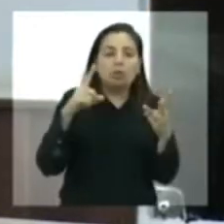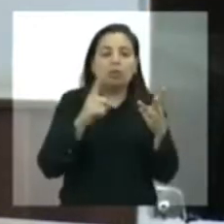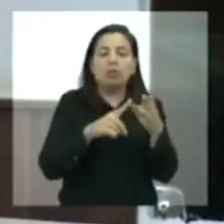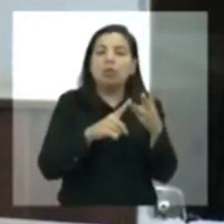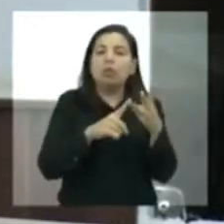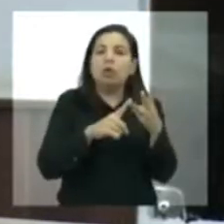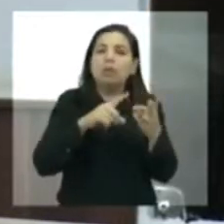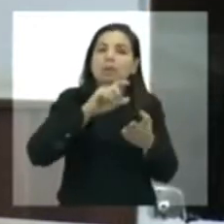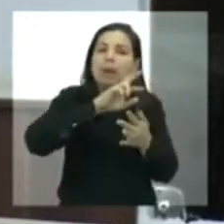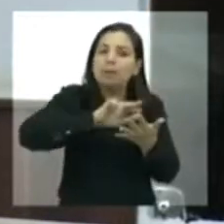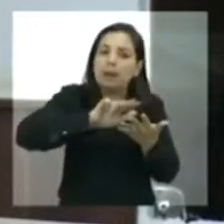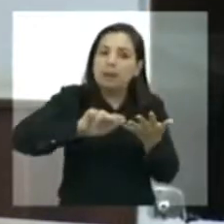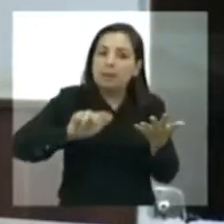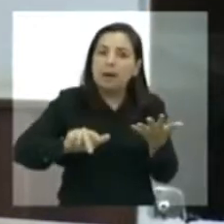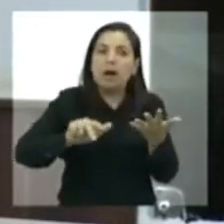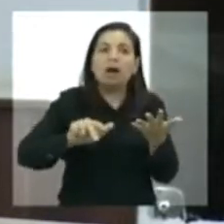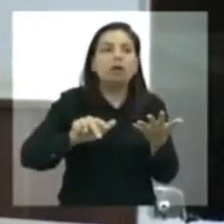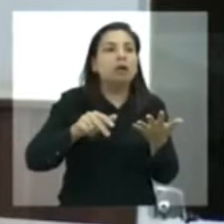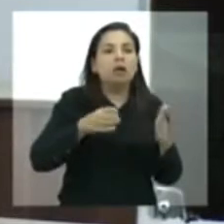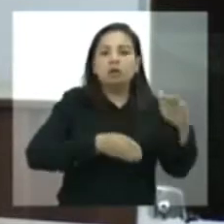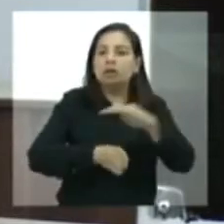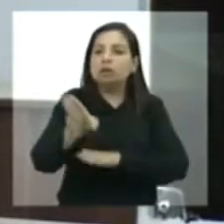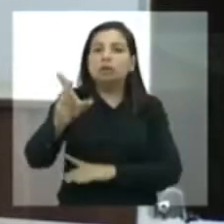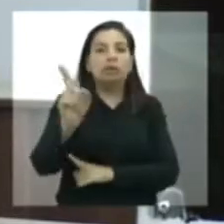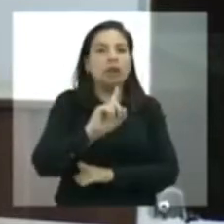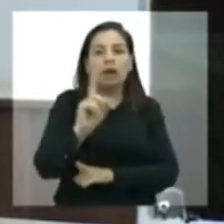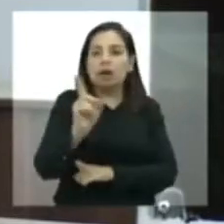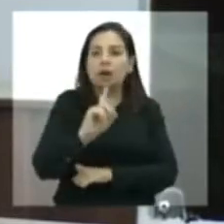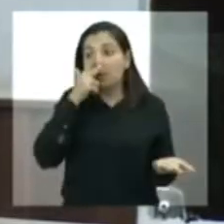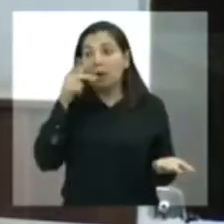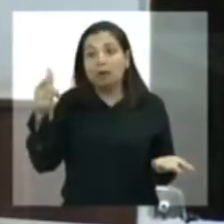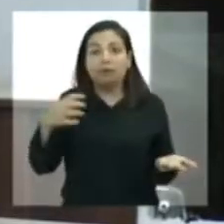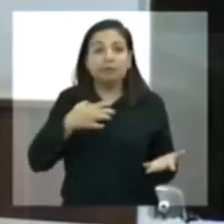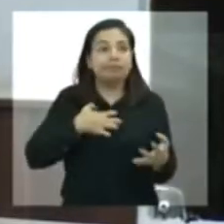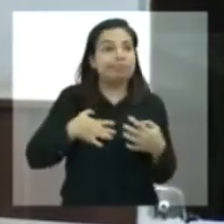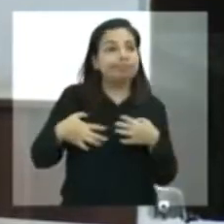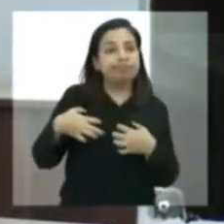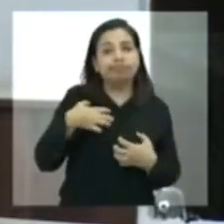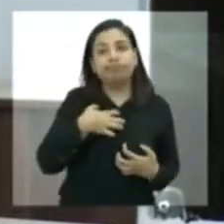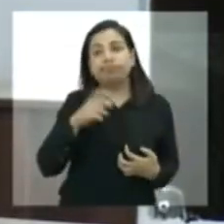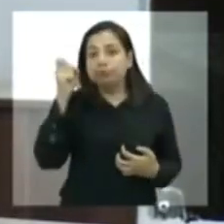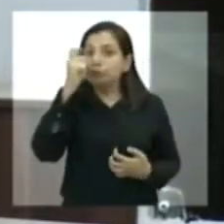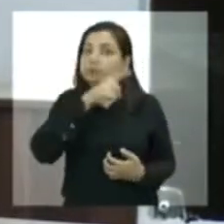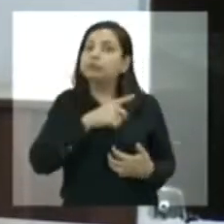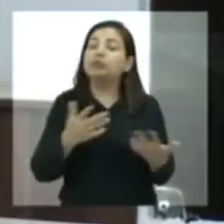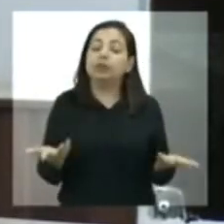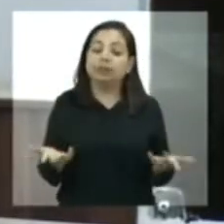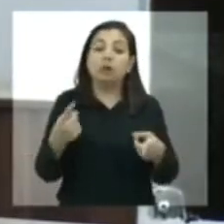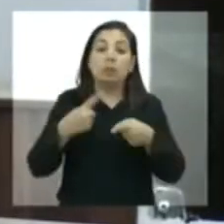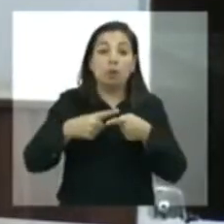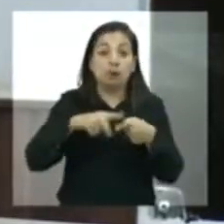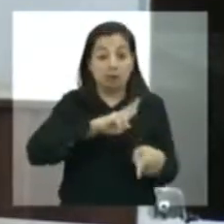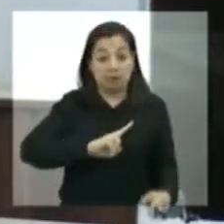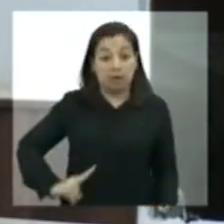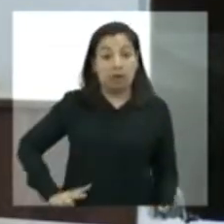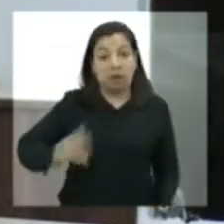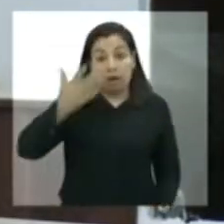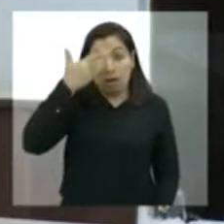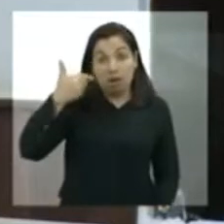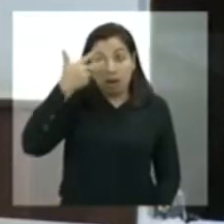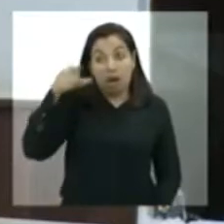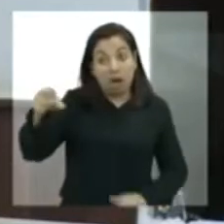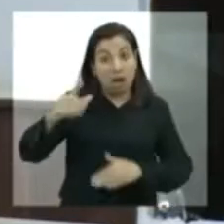do colégio e liberados depois de uma hora de espera. A vereadora Priscila, presidente, é